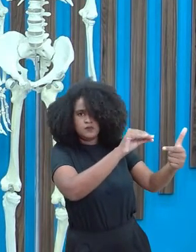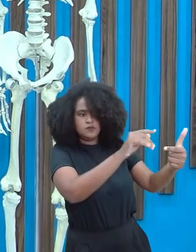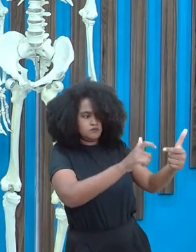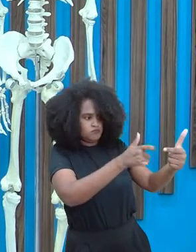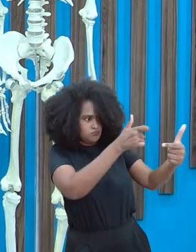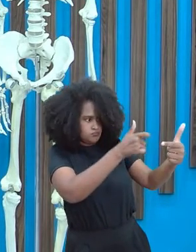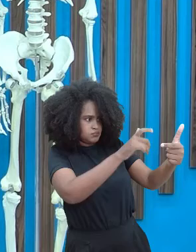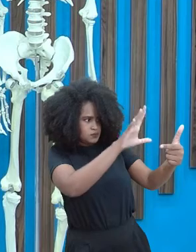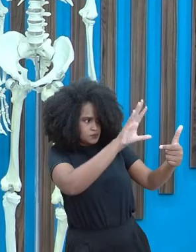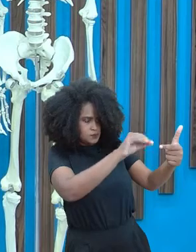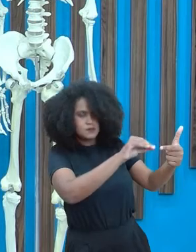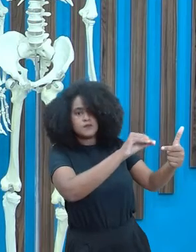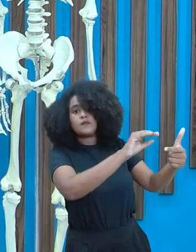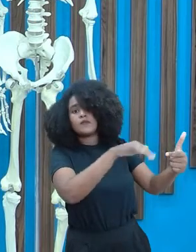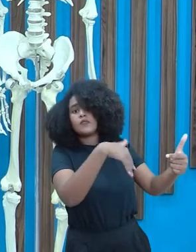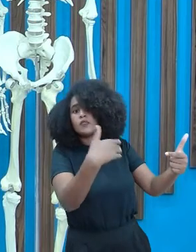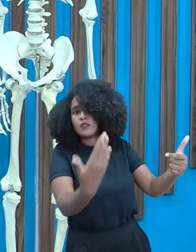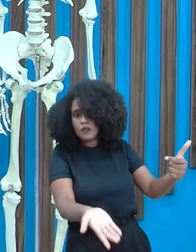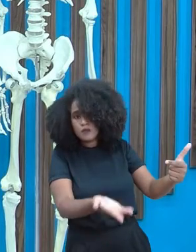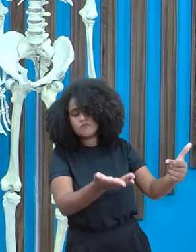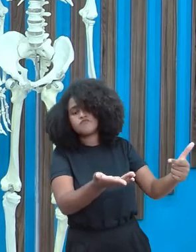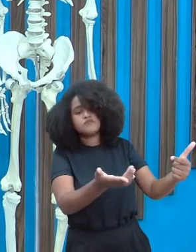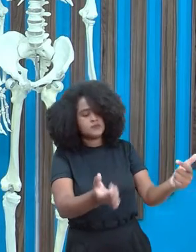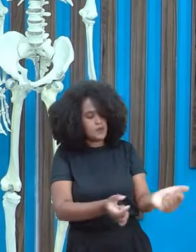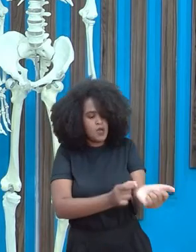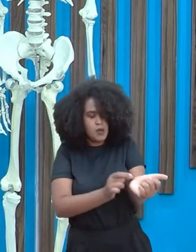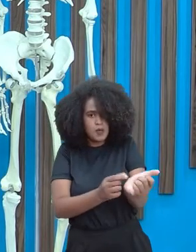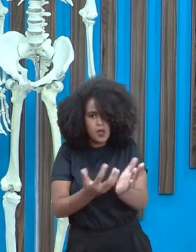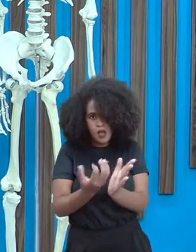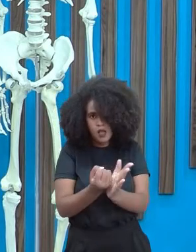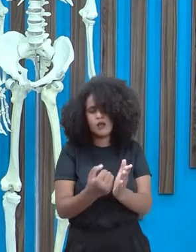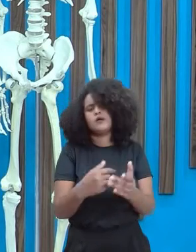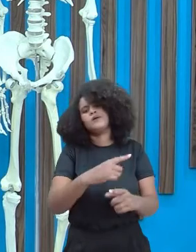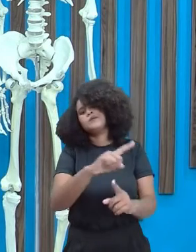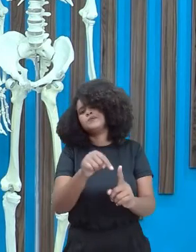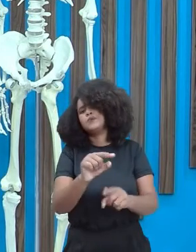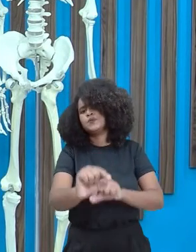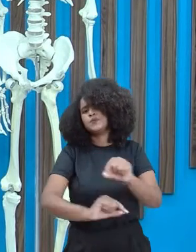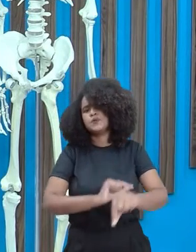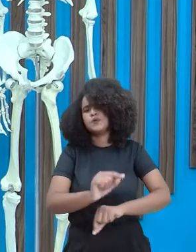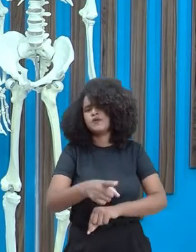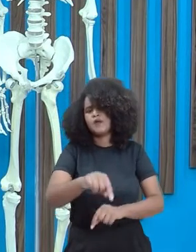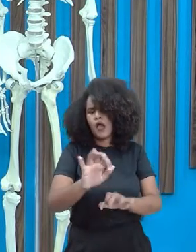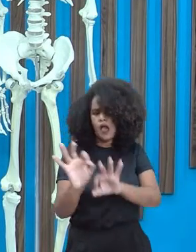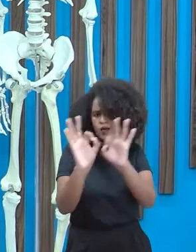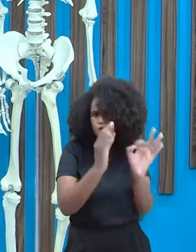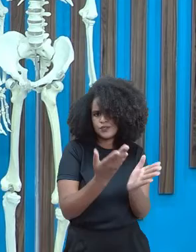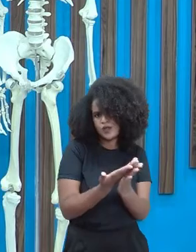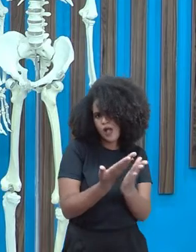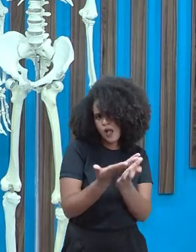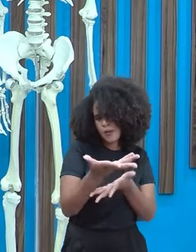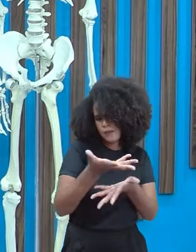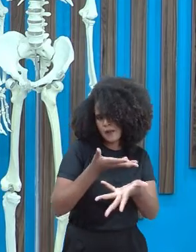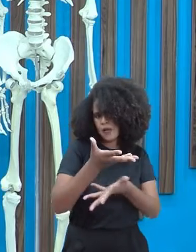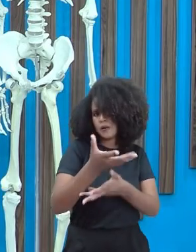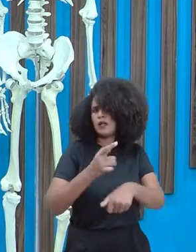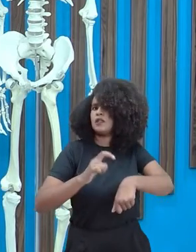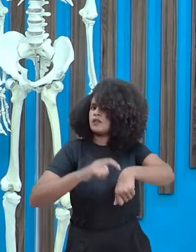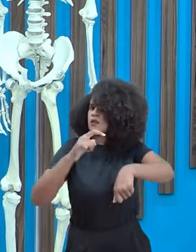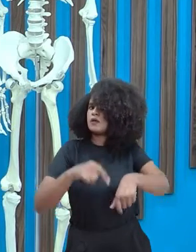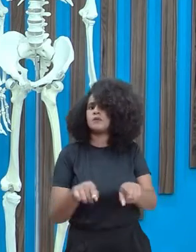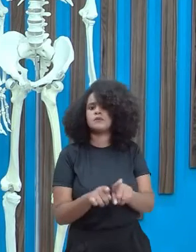do celular, baixem, né, esse aplicativo para que vocês possam acompanhar a nossa aula, né, interagindo